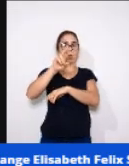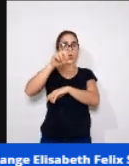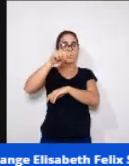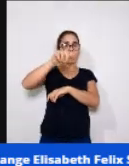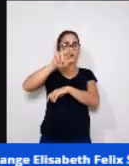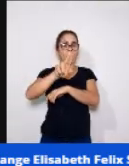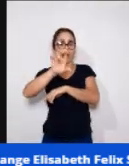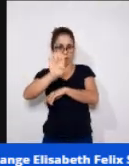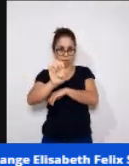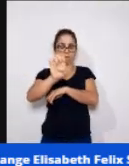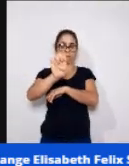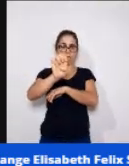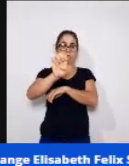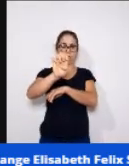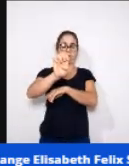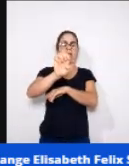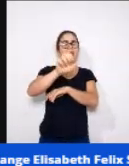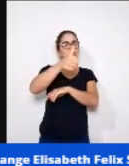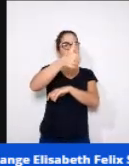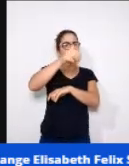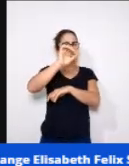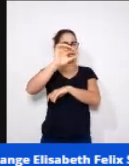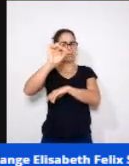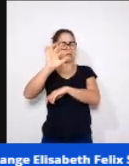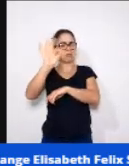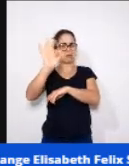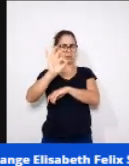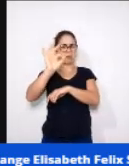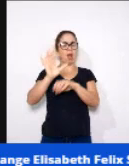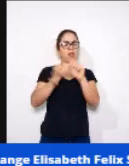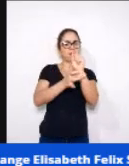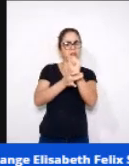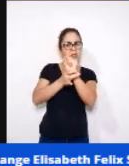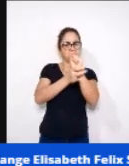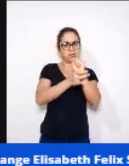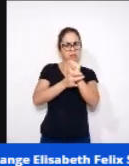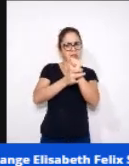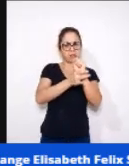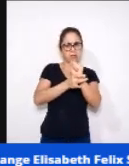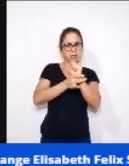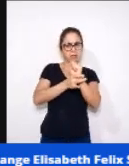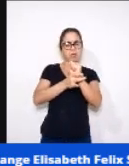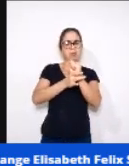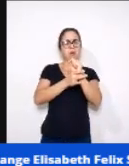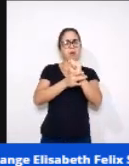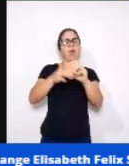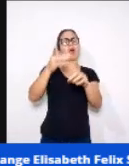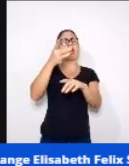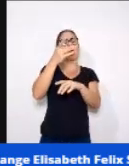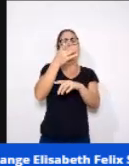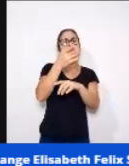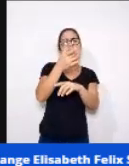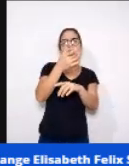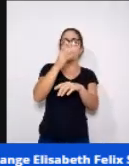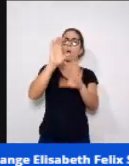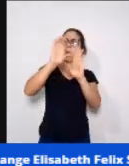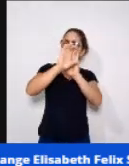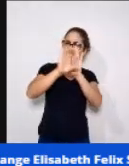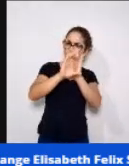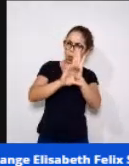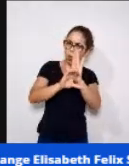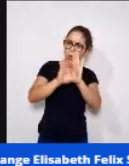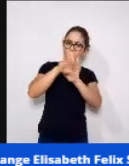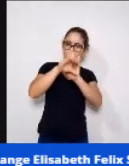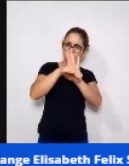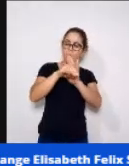é 100% a segurança em relação aos conteúdos, em relação aos conceitos? Não, nada é garantido na internet, mas